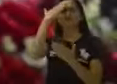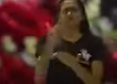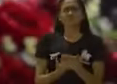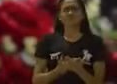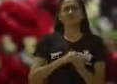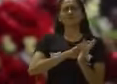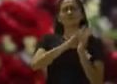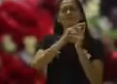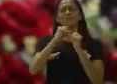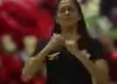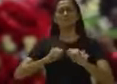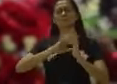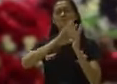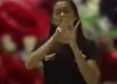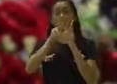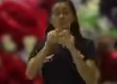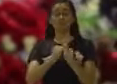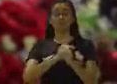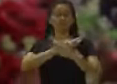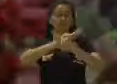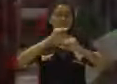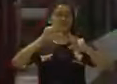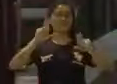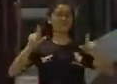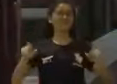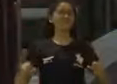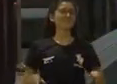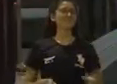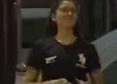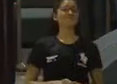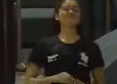posso todas as coisas